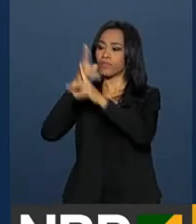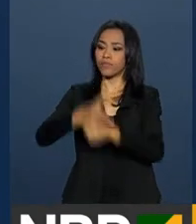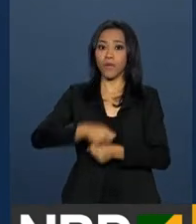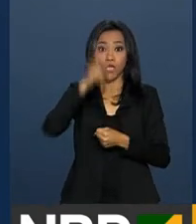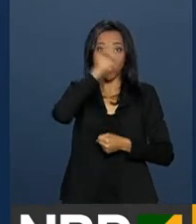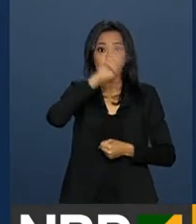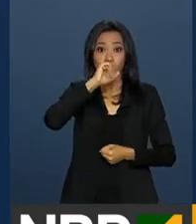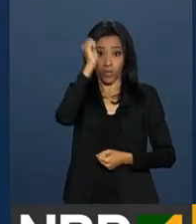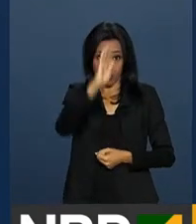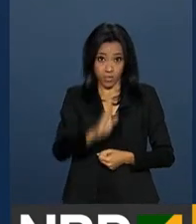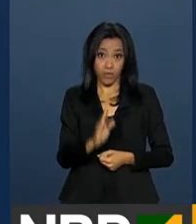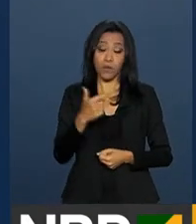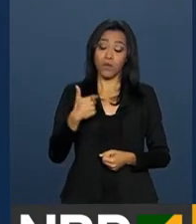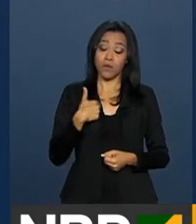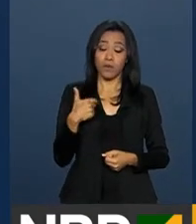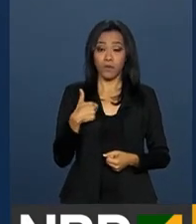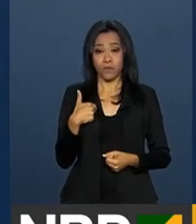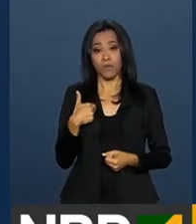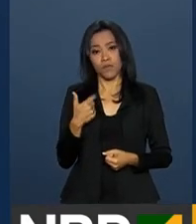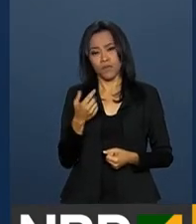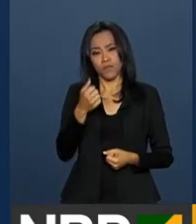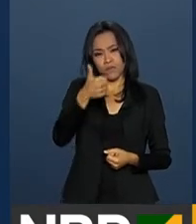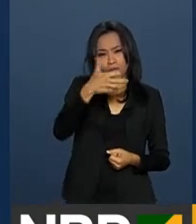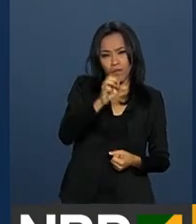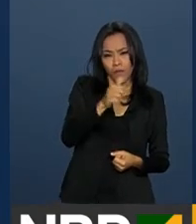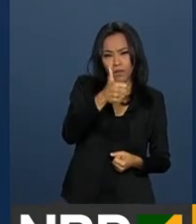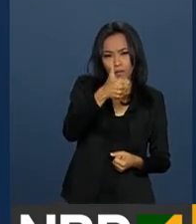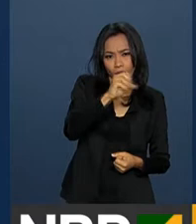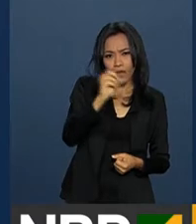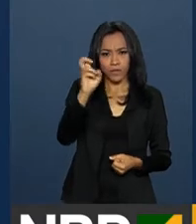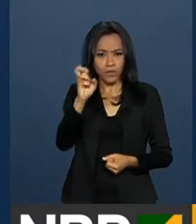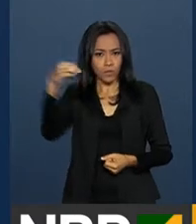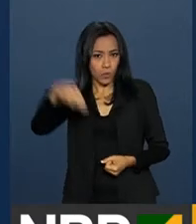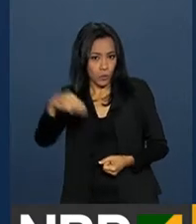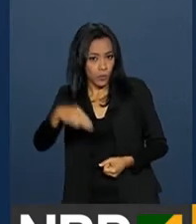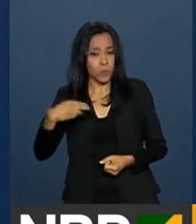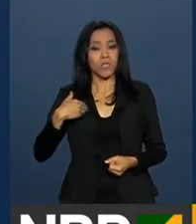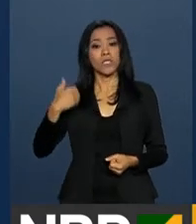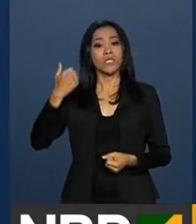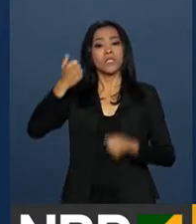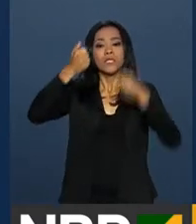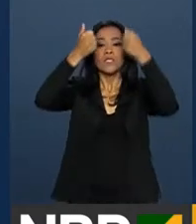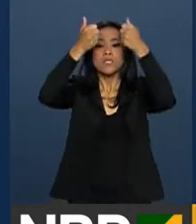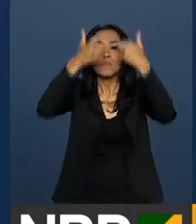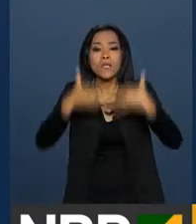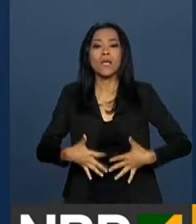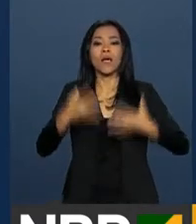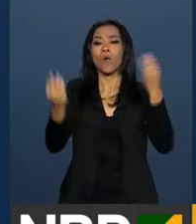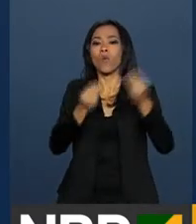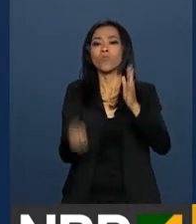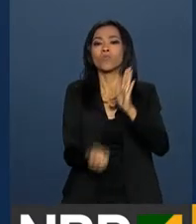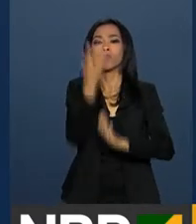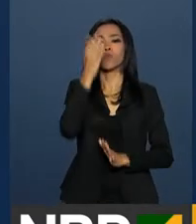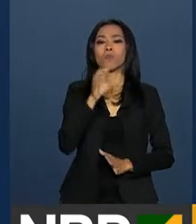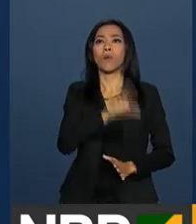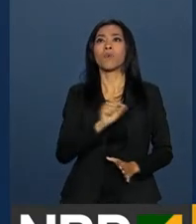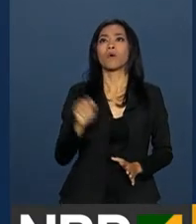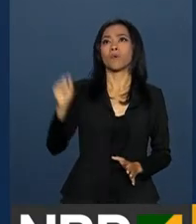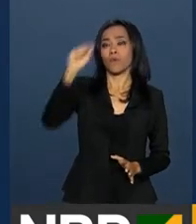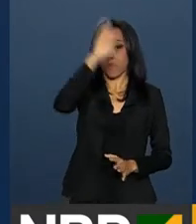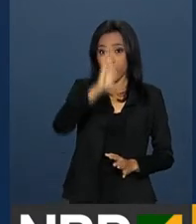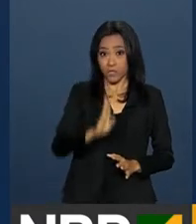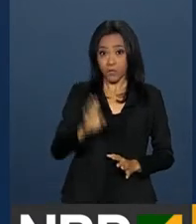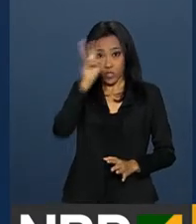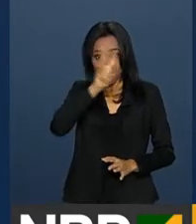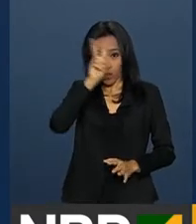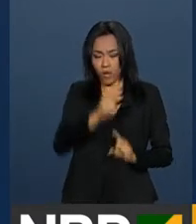tomar a liberdade de 5, 10 minutos, historiar um pouco a origem do município brasileiro, porque eu, quando